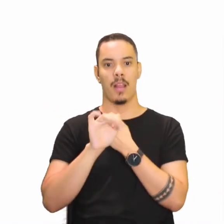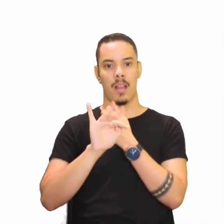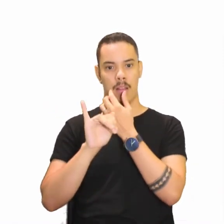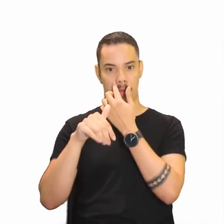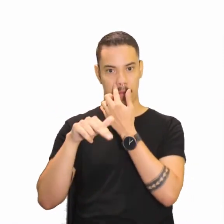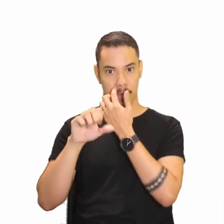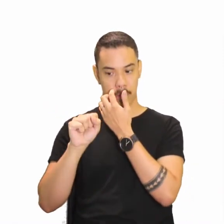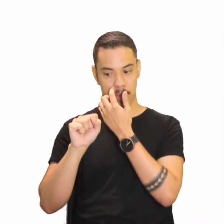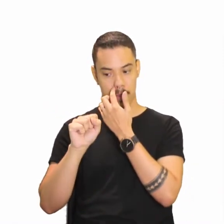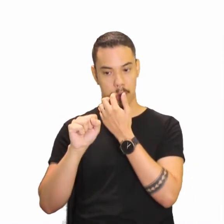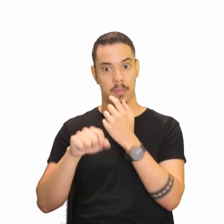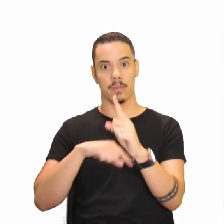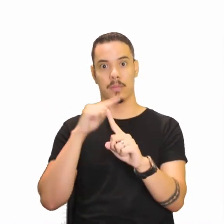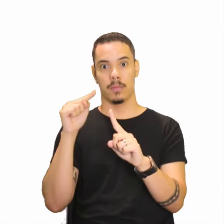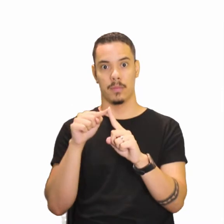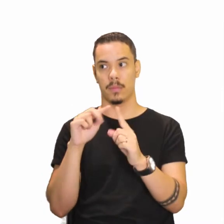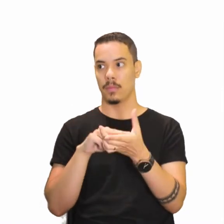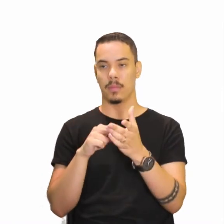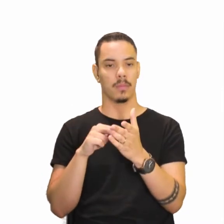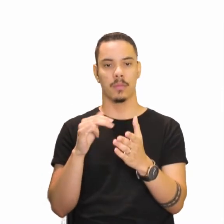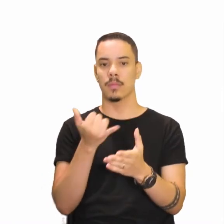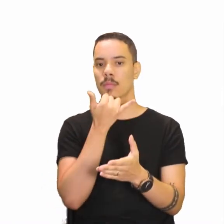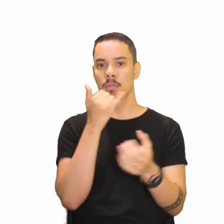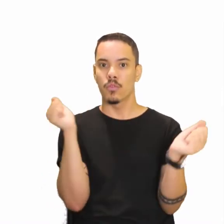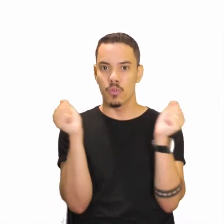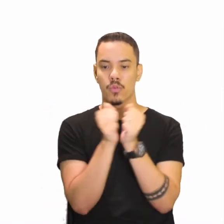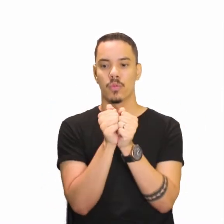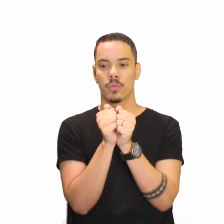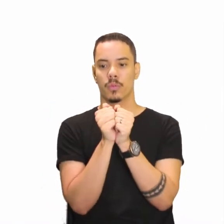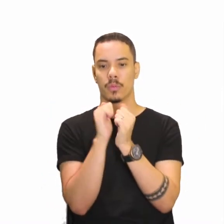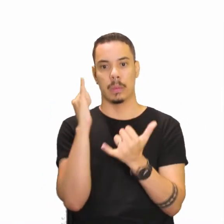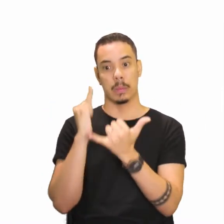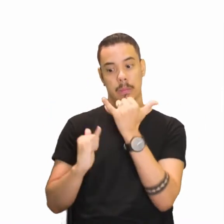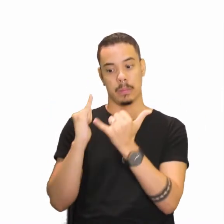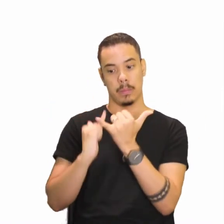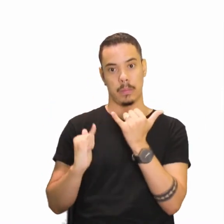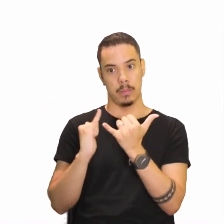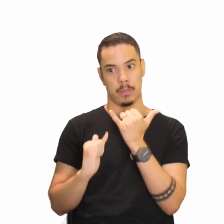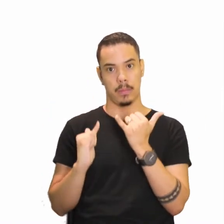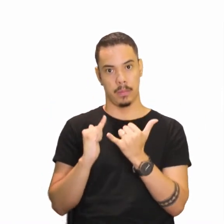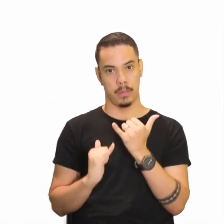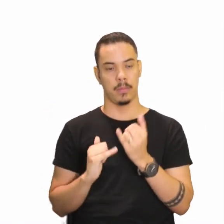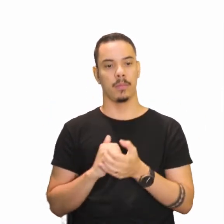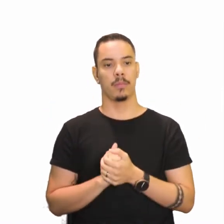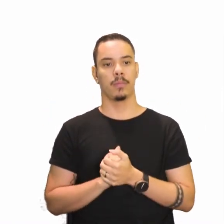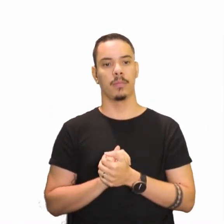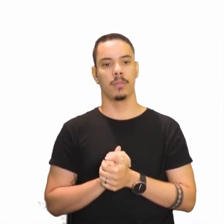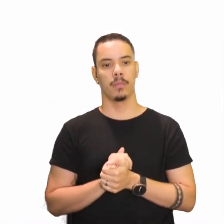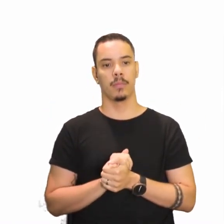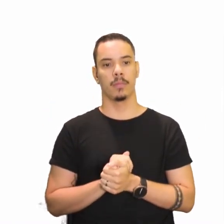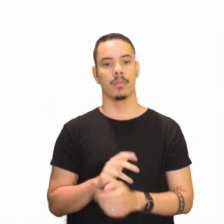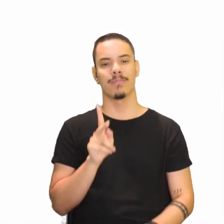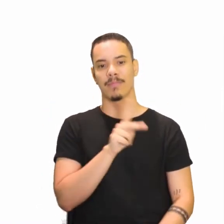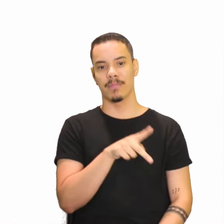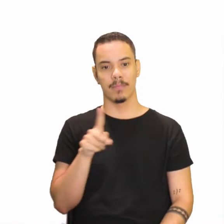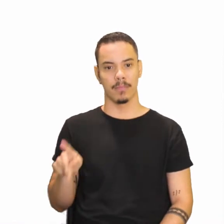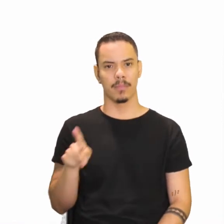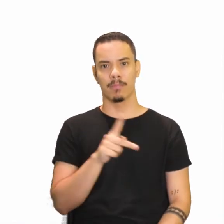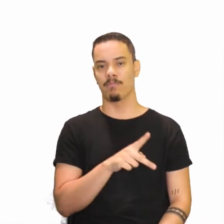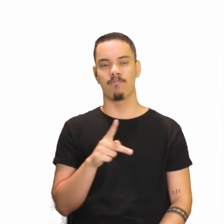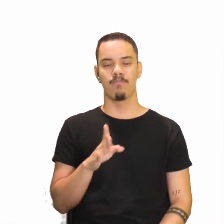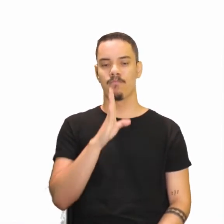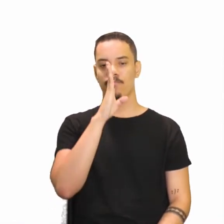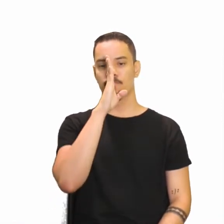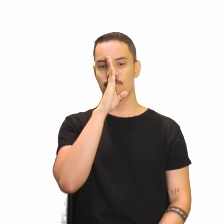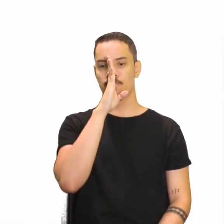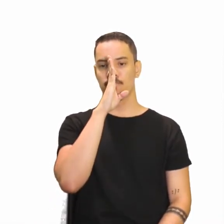foram afins, né? Semelhantes. A professora insistiu no silêncio